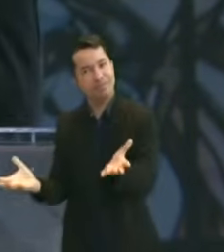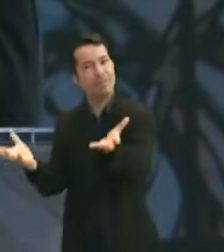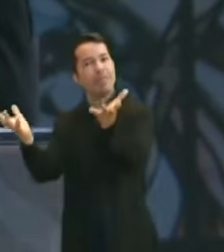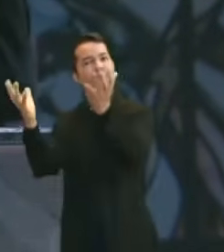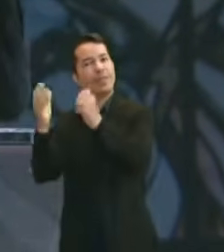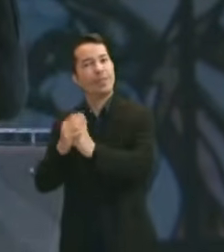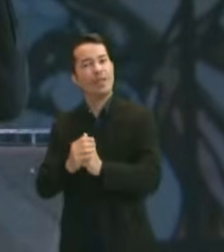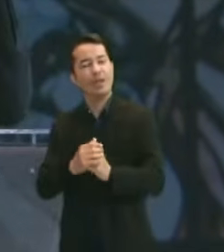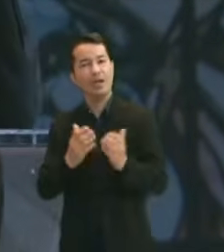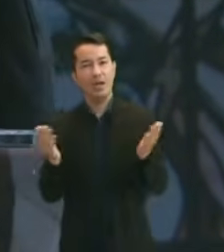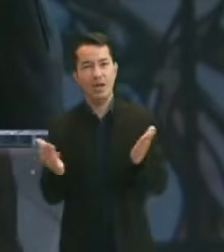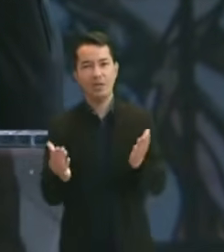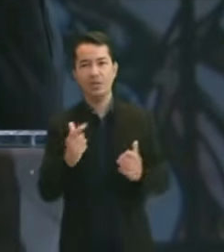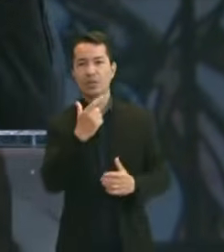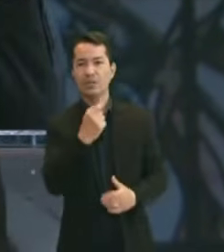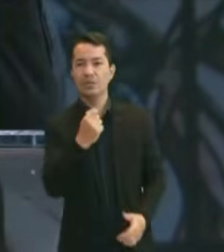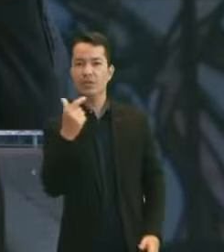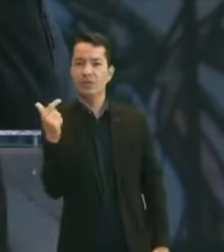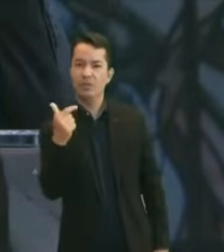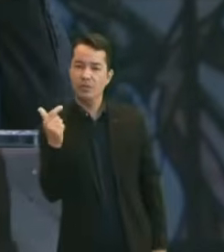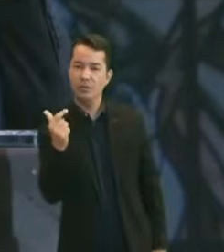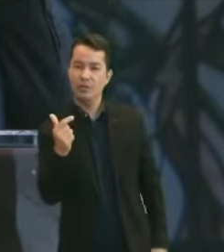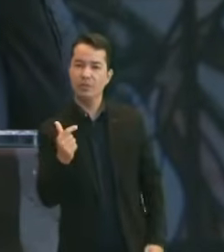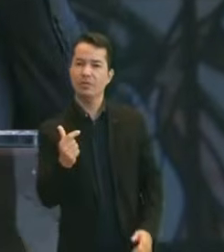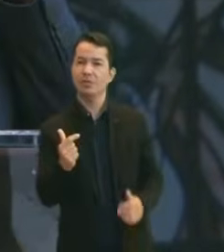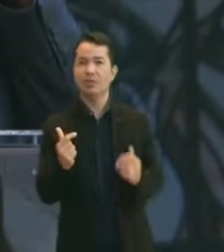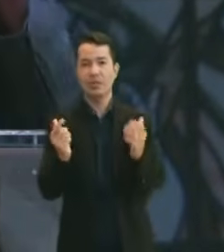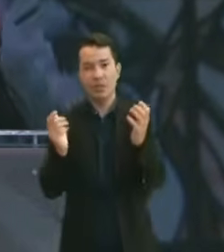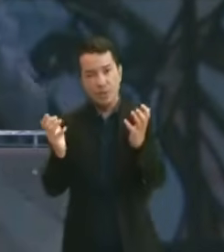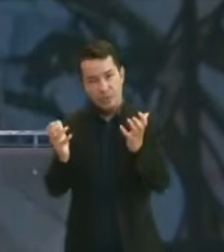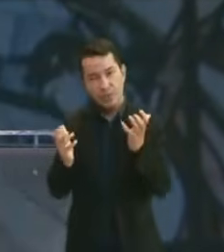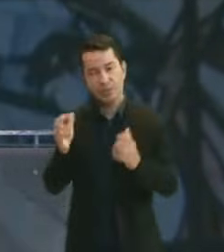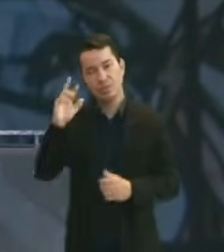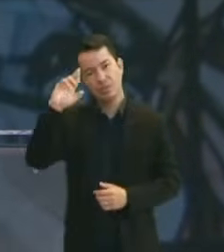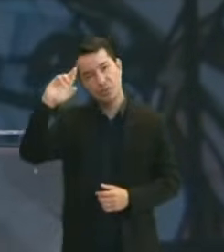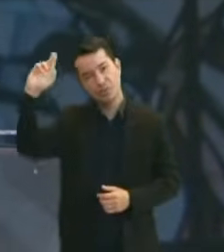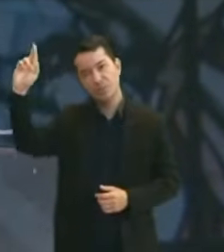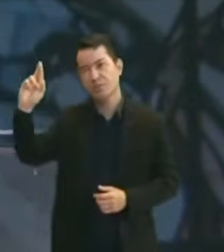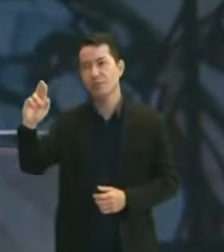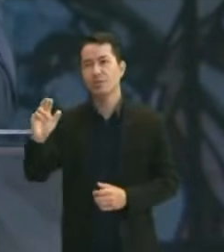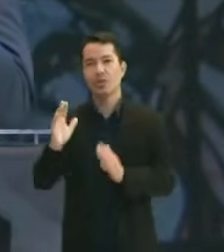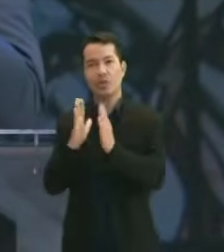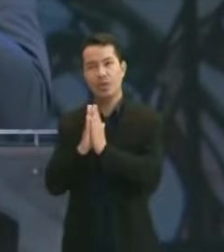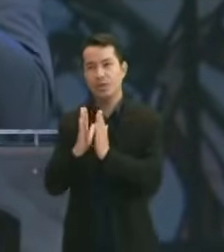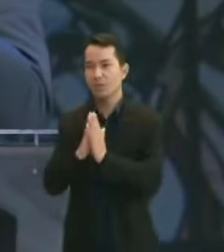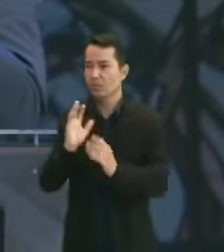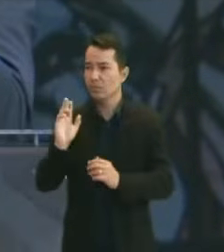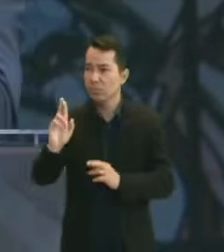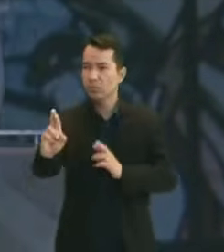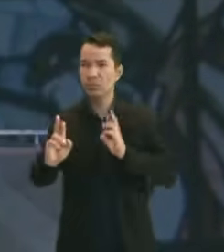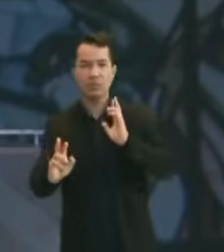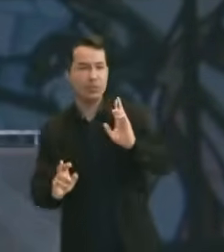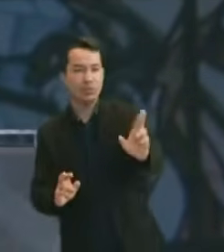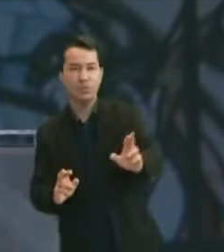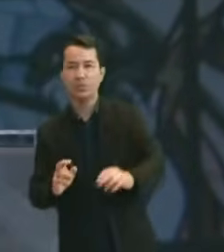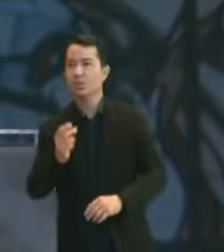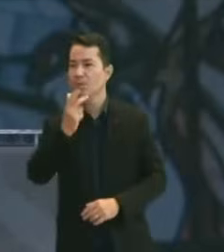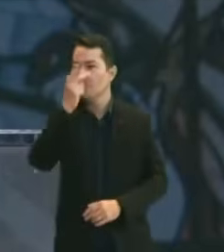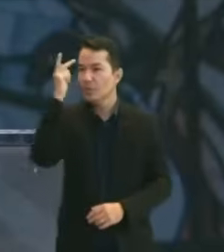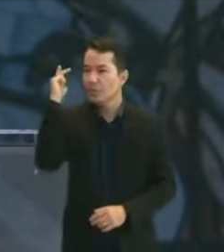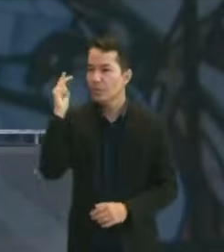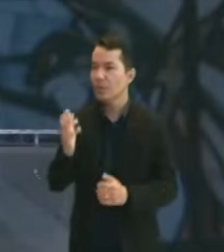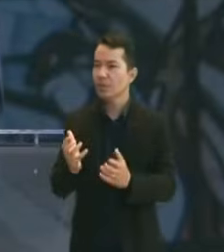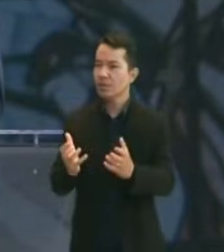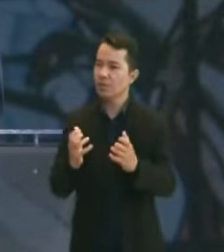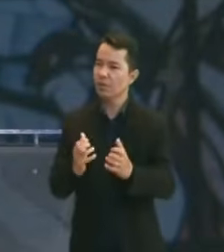em 2022. Senhor, eu estou aqui. Eu quero ser resposta à oração de alguém. Eu quero ser os braços estendidos, a